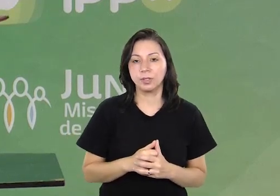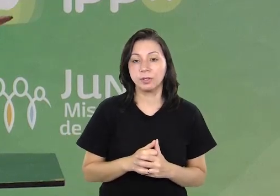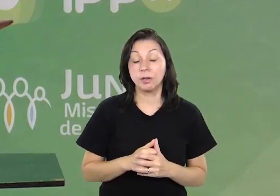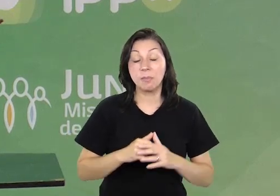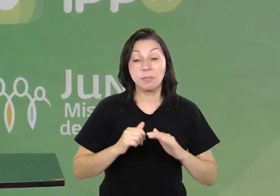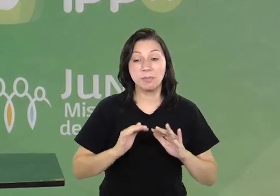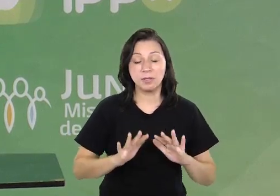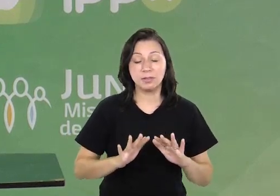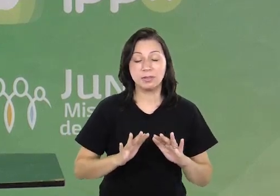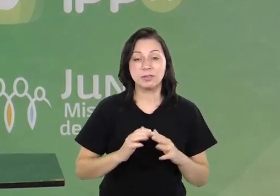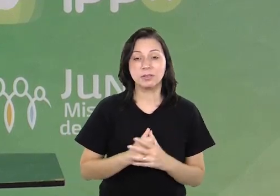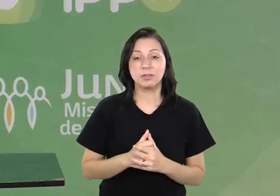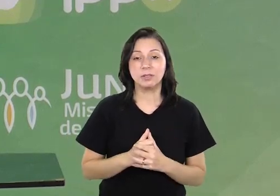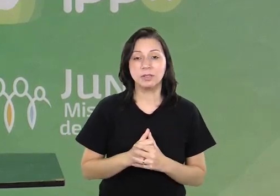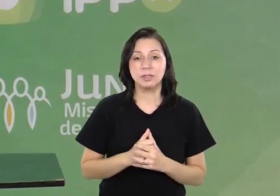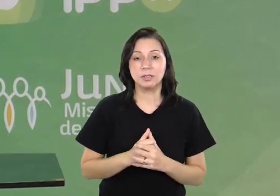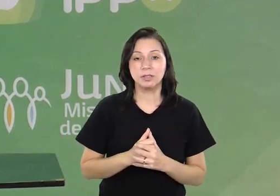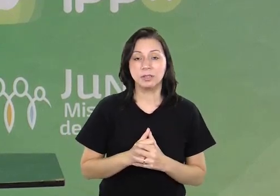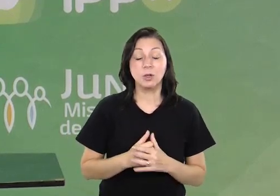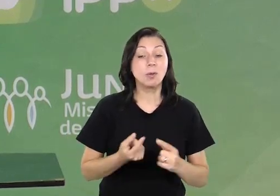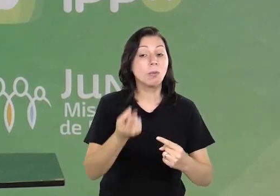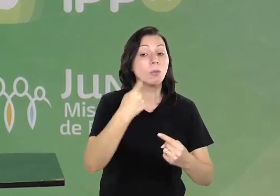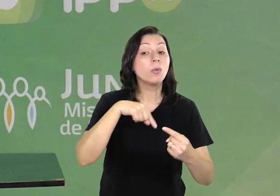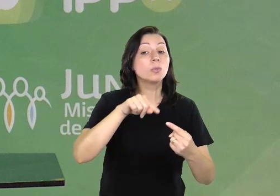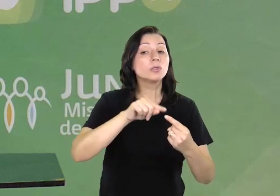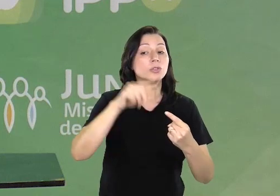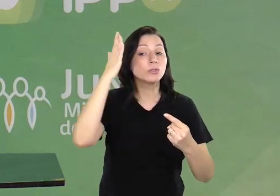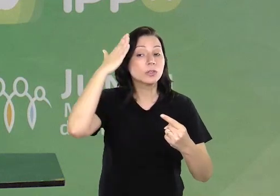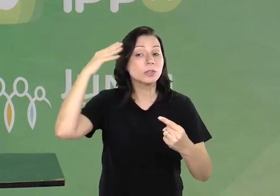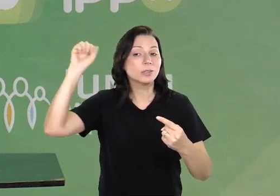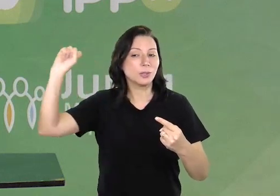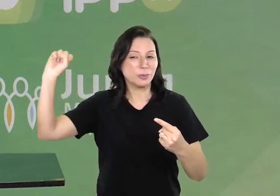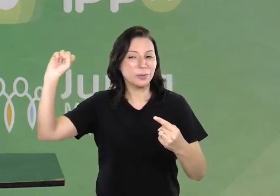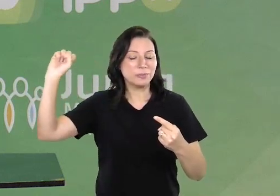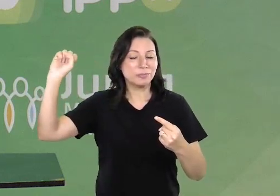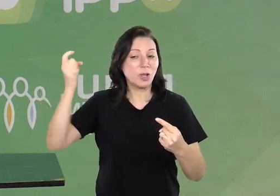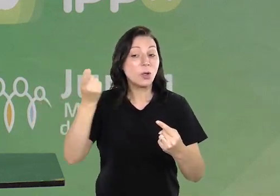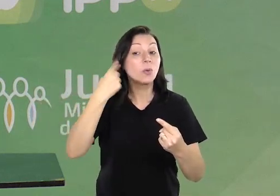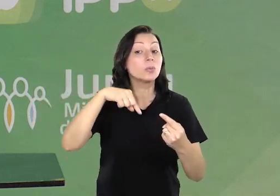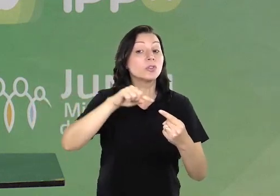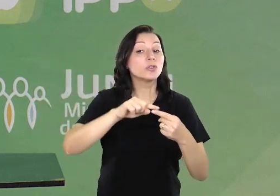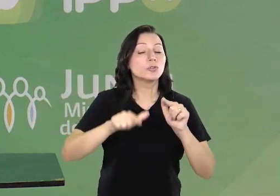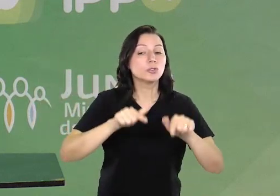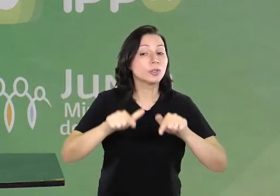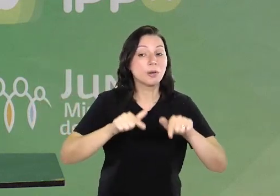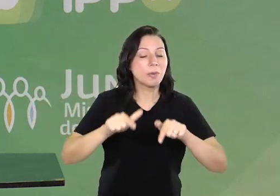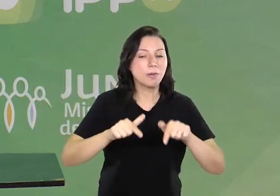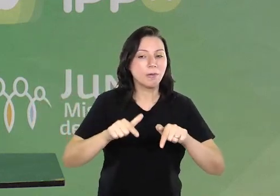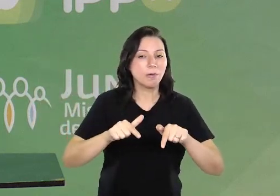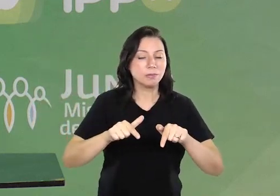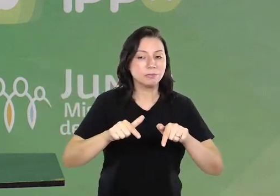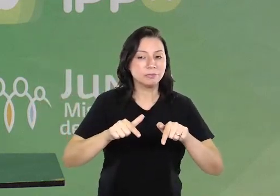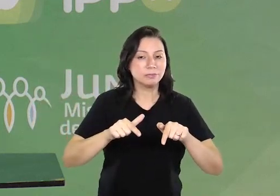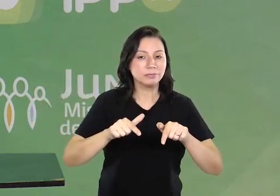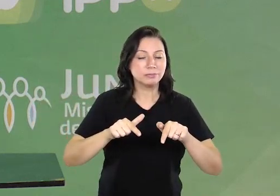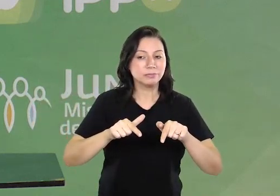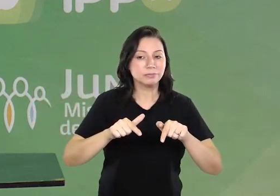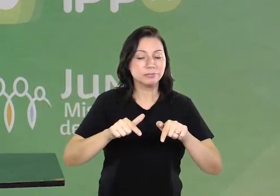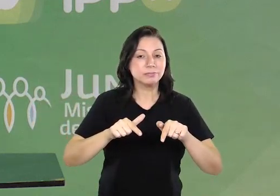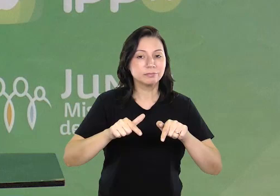mas mais do que isso qual é a finalidade daquilo que ele faz está tudo aí muito bem